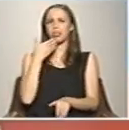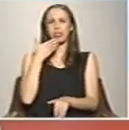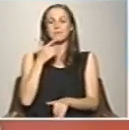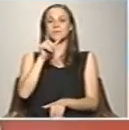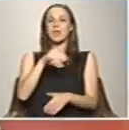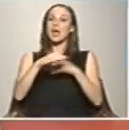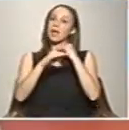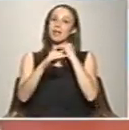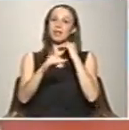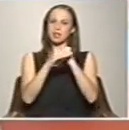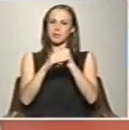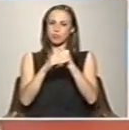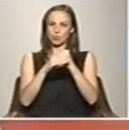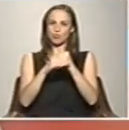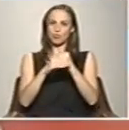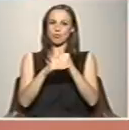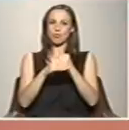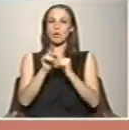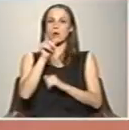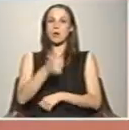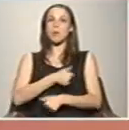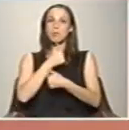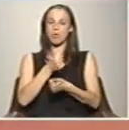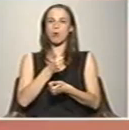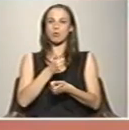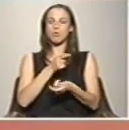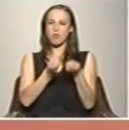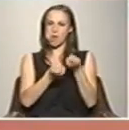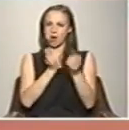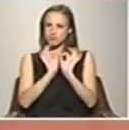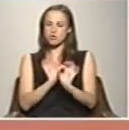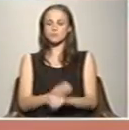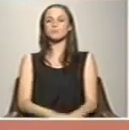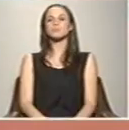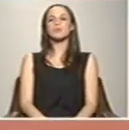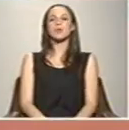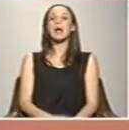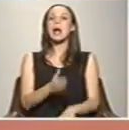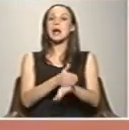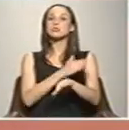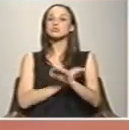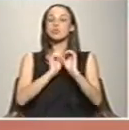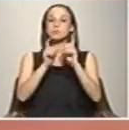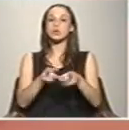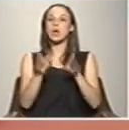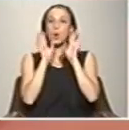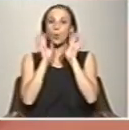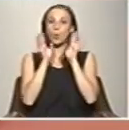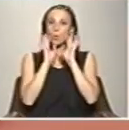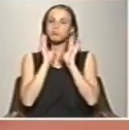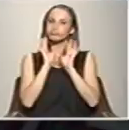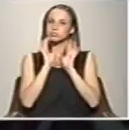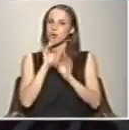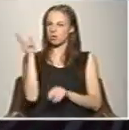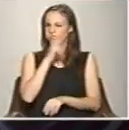equilíbrio, coordenação que é perdido, que é ótimo para a população sénior. Antes de começar, só é preciso ter o cuidado de não cair em exageros e